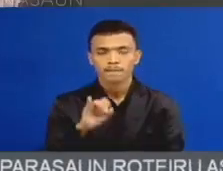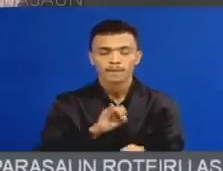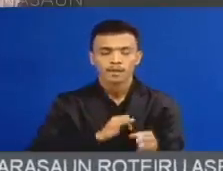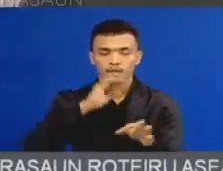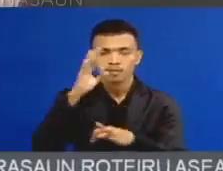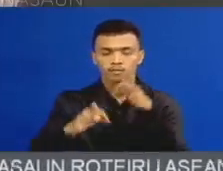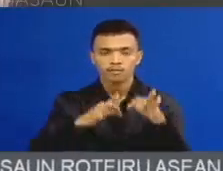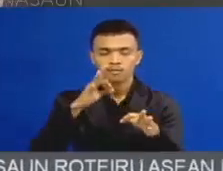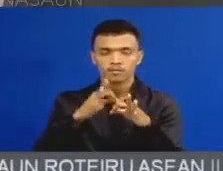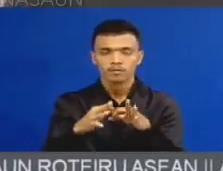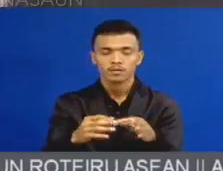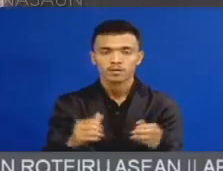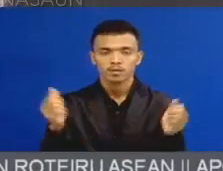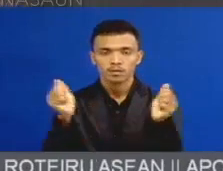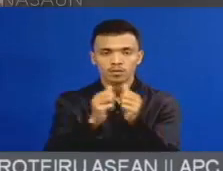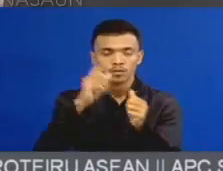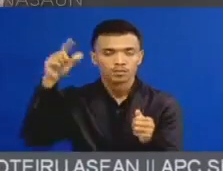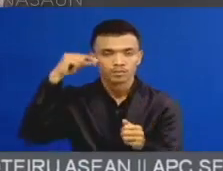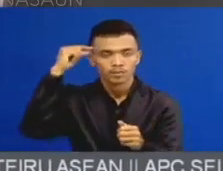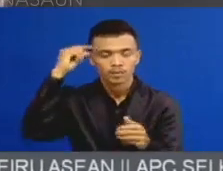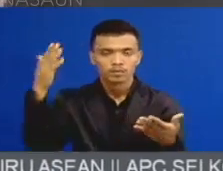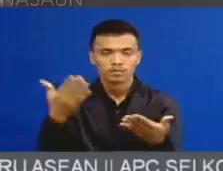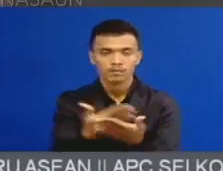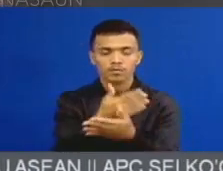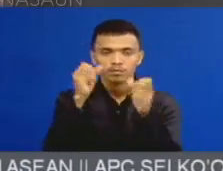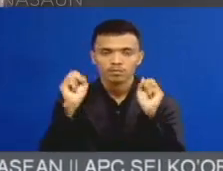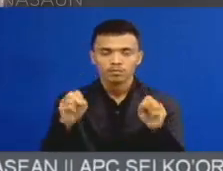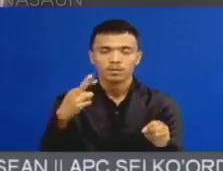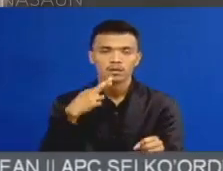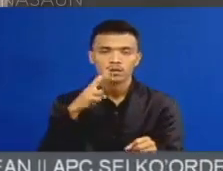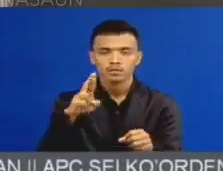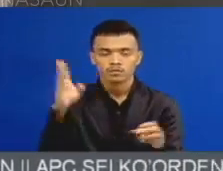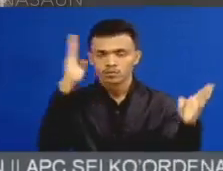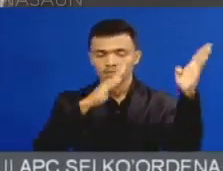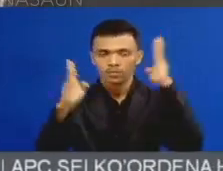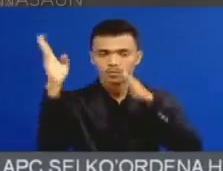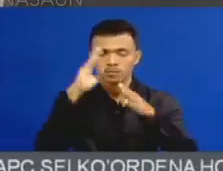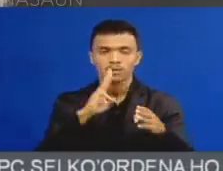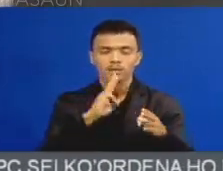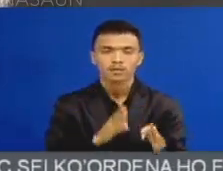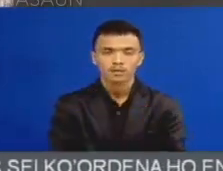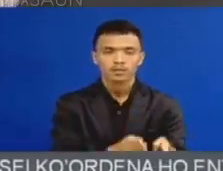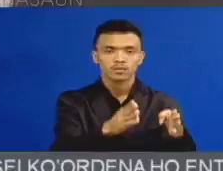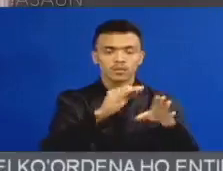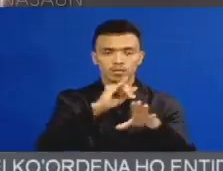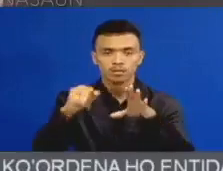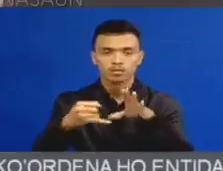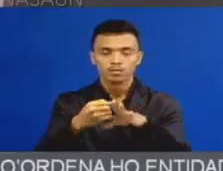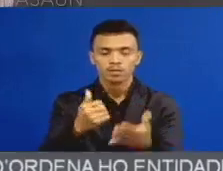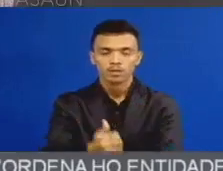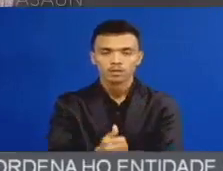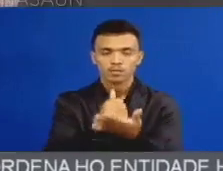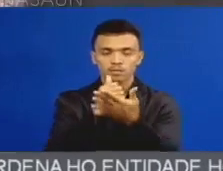katak. O governo funda né bele resolve problema irrigação inclui bele sata netic